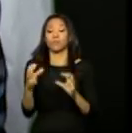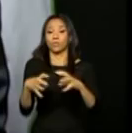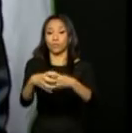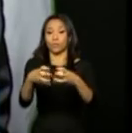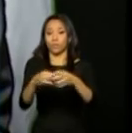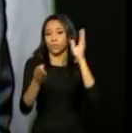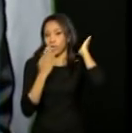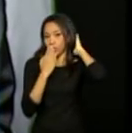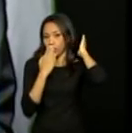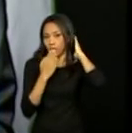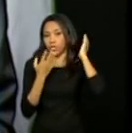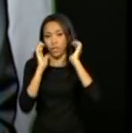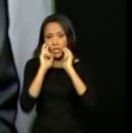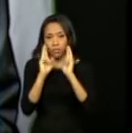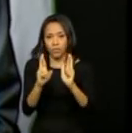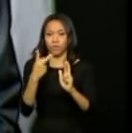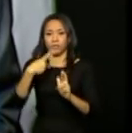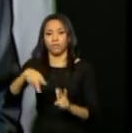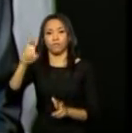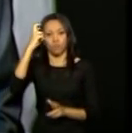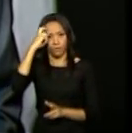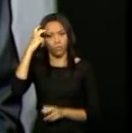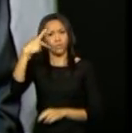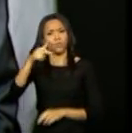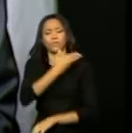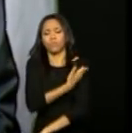culturas e modos de vida.